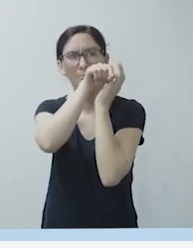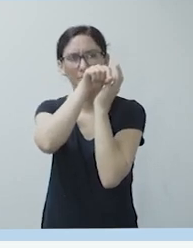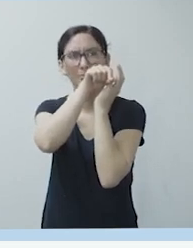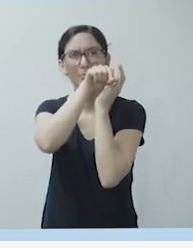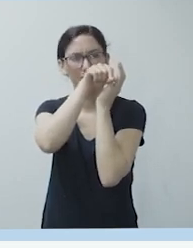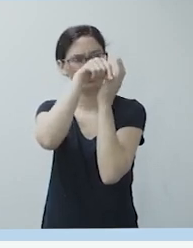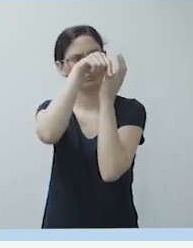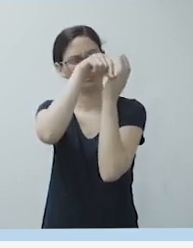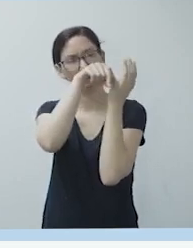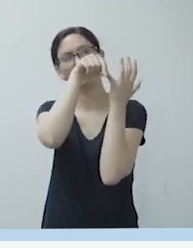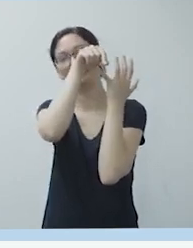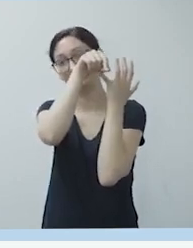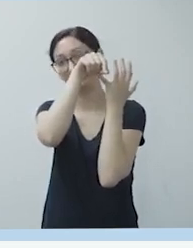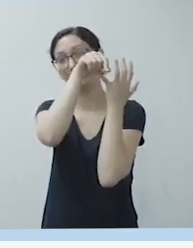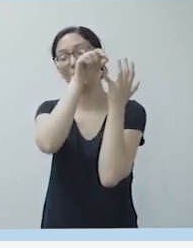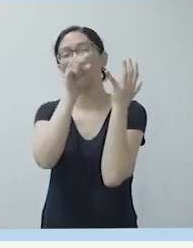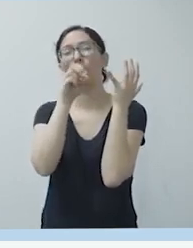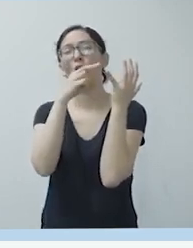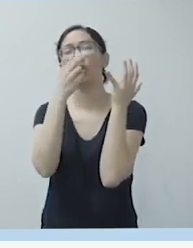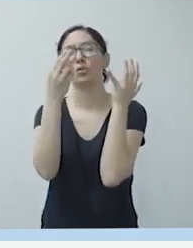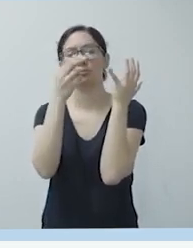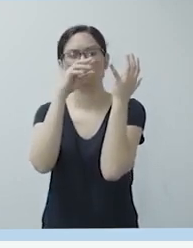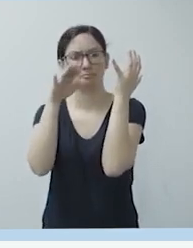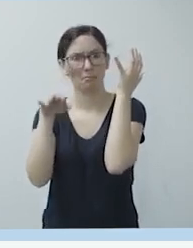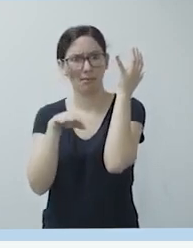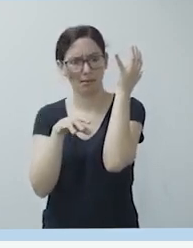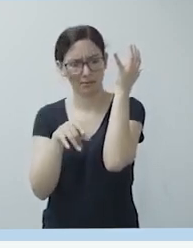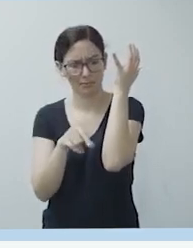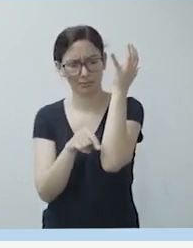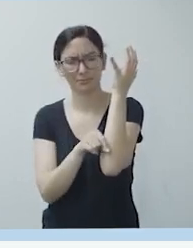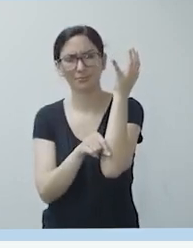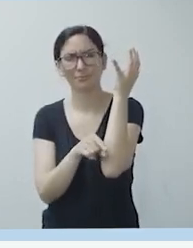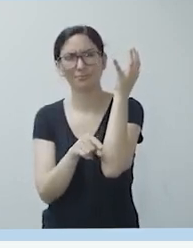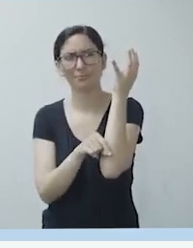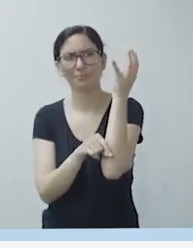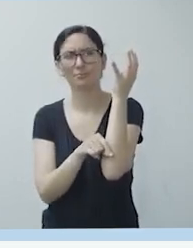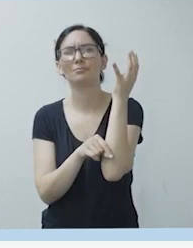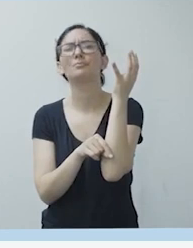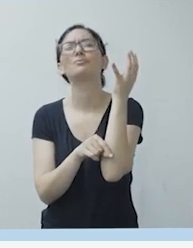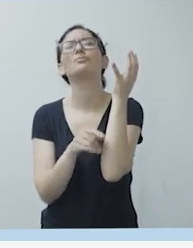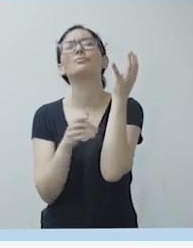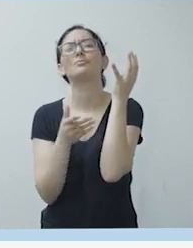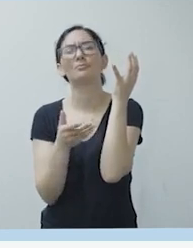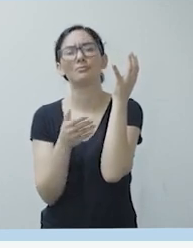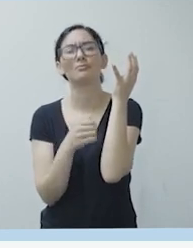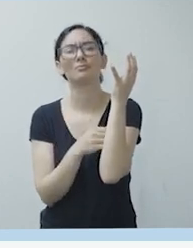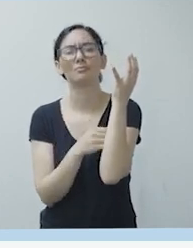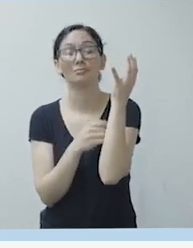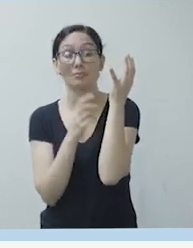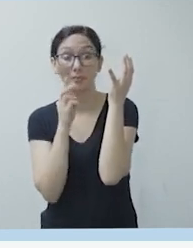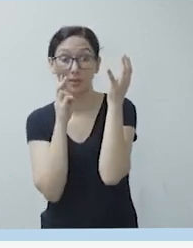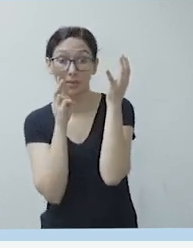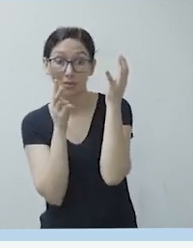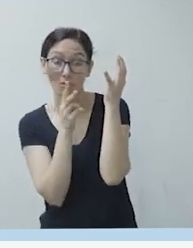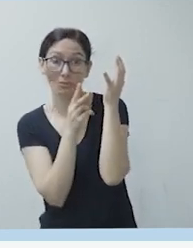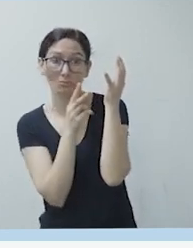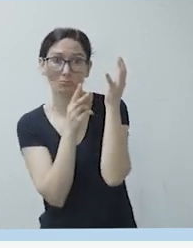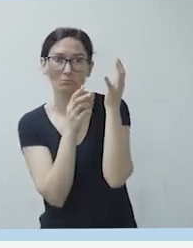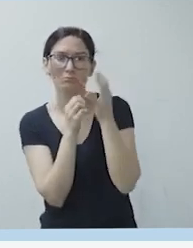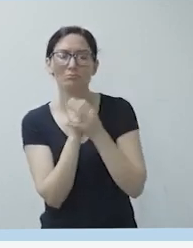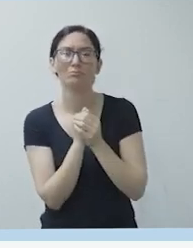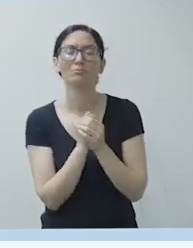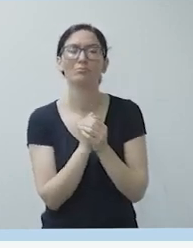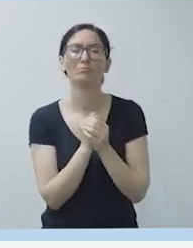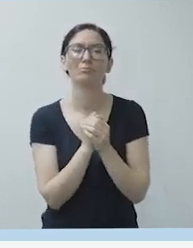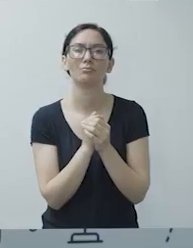da árvore que a gente diz? Ou ele está embaixo da árvore? Vejam aqui com a professora Márcia, aqui na